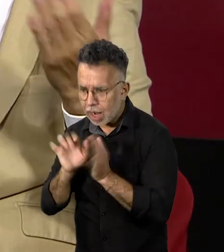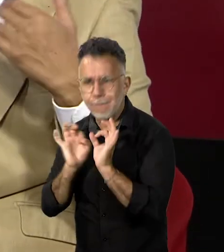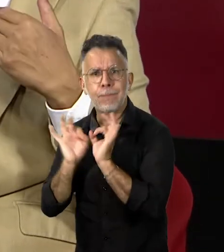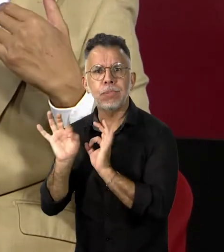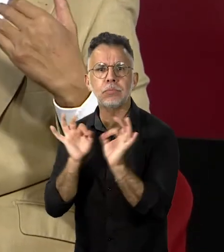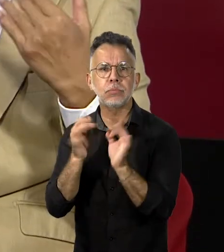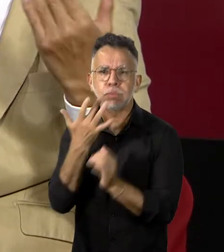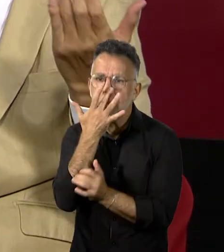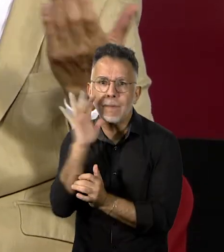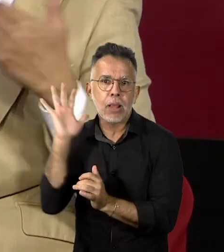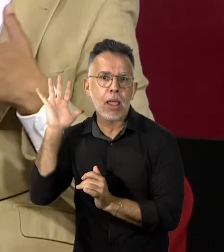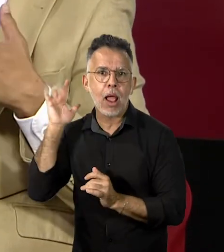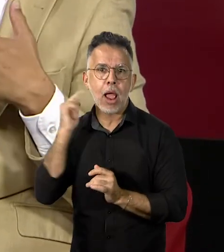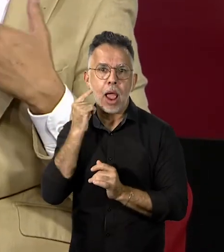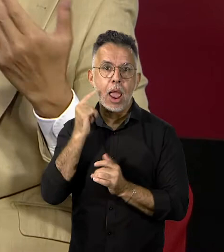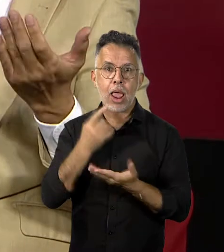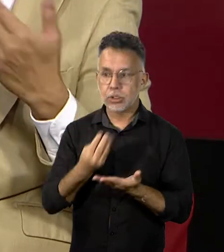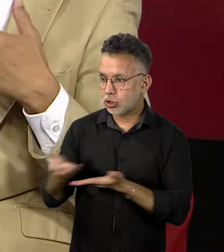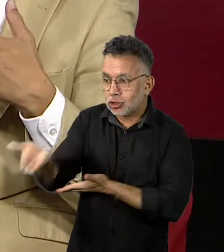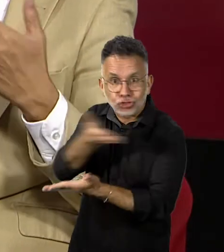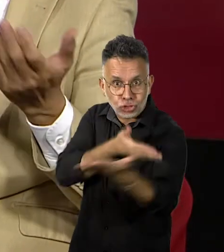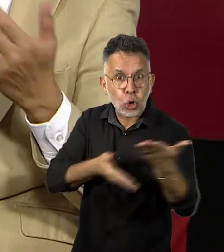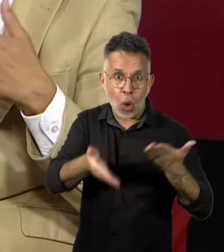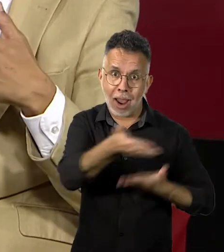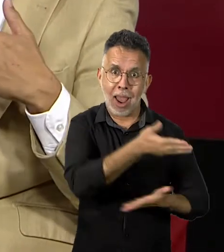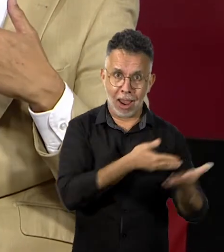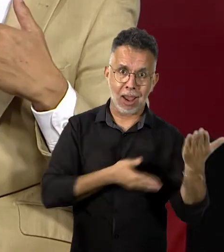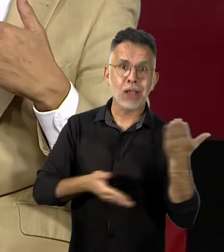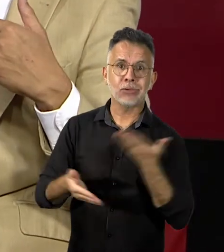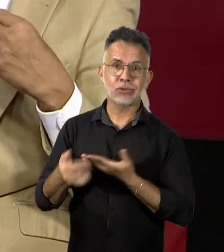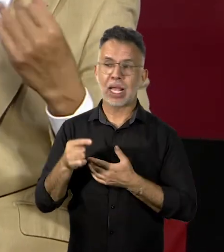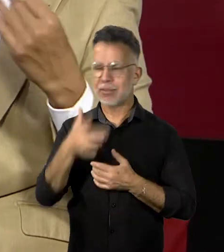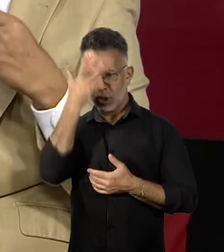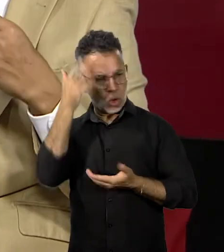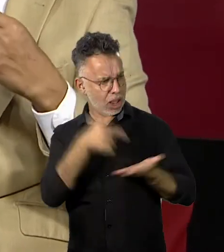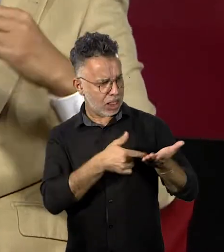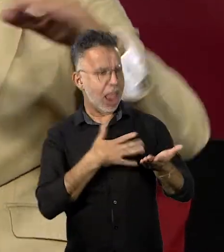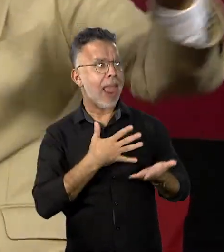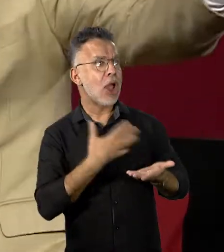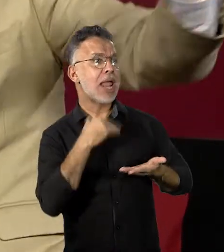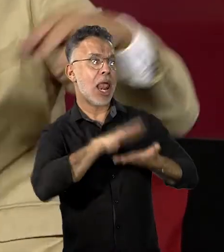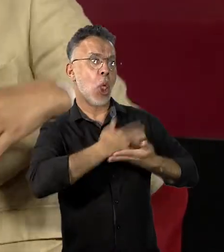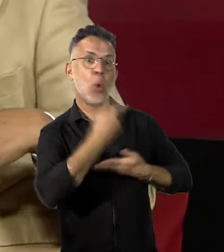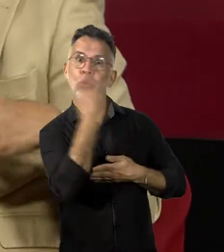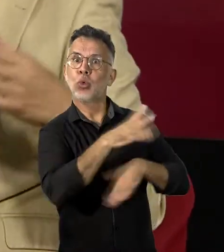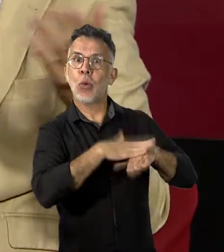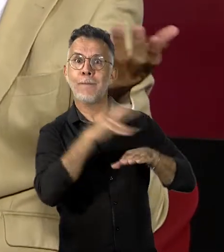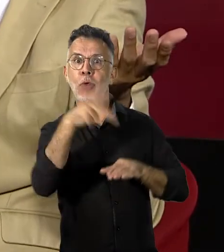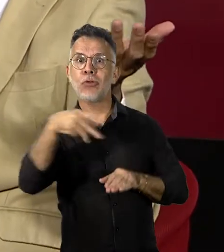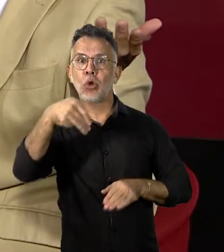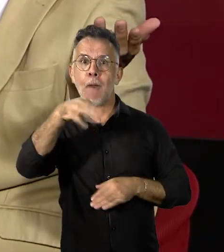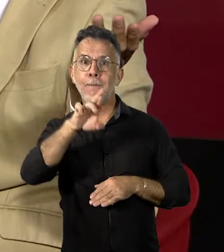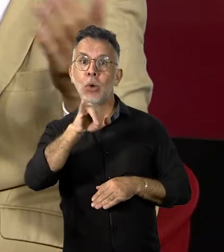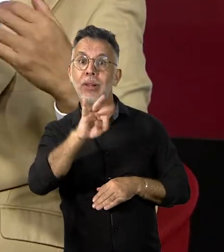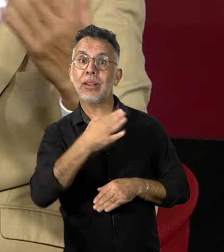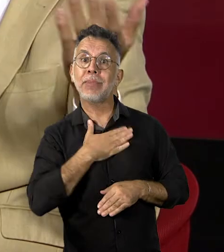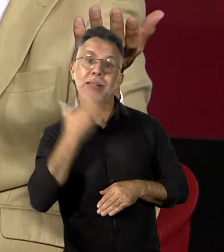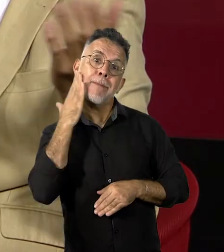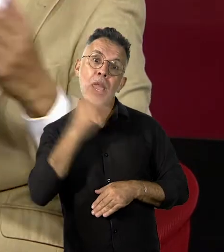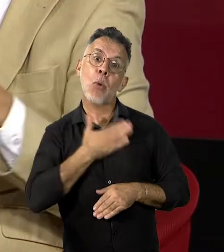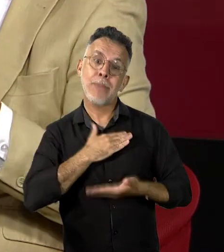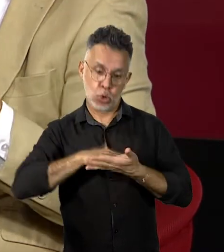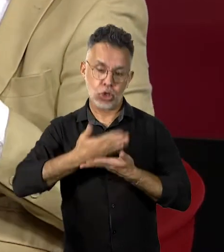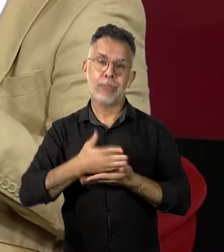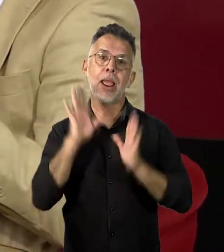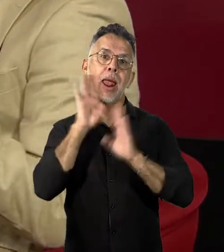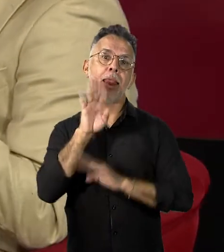vezes a gente repassava os notebooks depois de um tempo e as pessoas falavam, pô, eu quero ficar com o do Morita, que ele já sabia que meu notebook